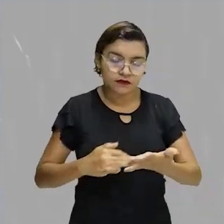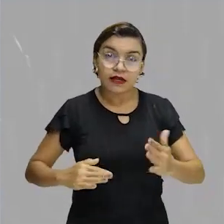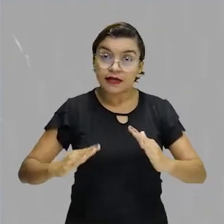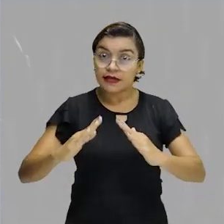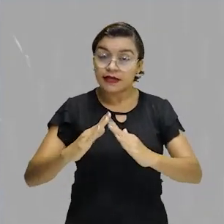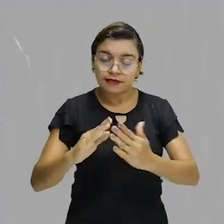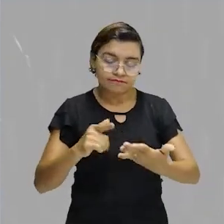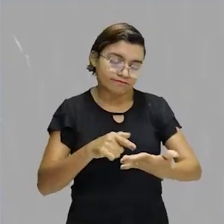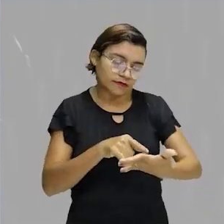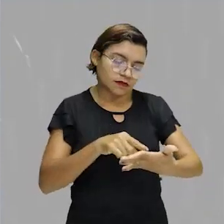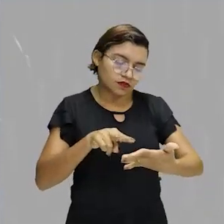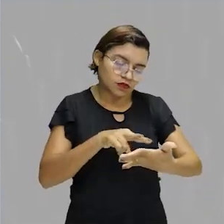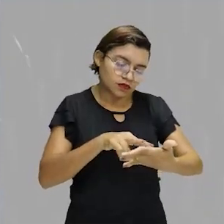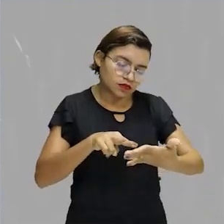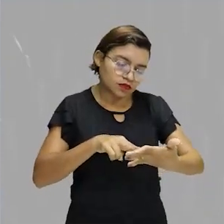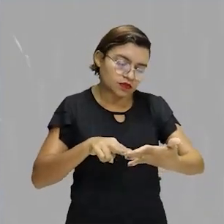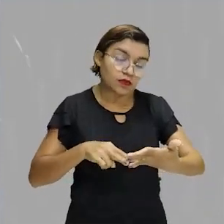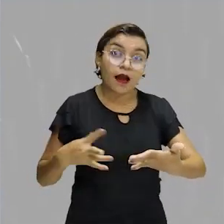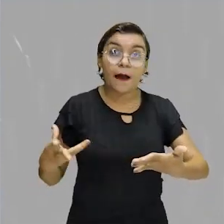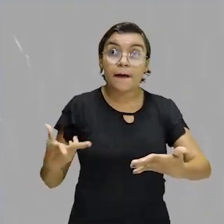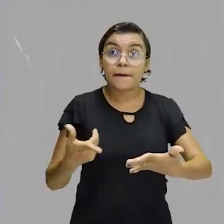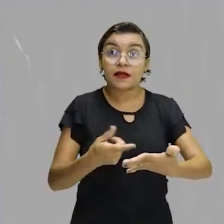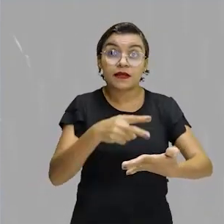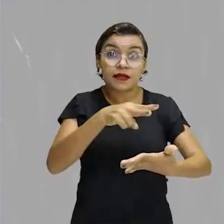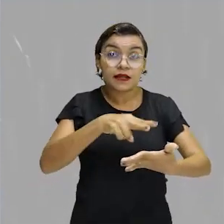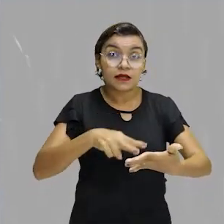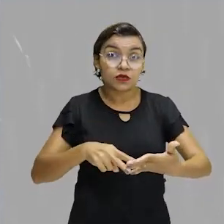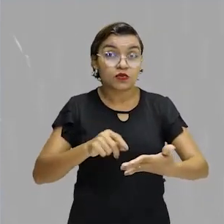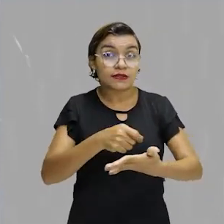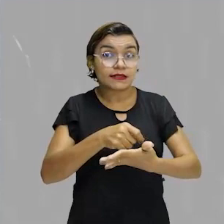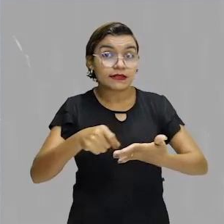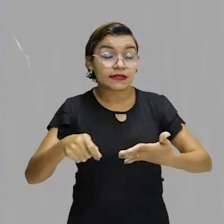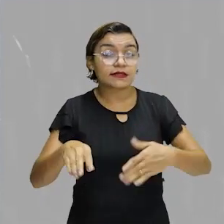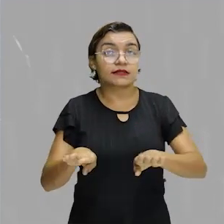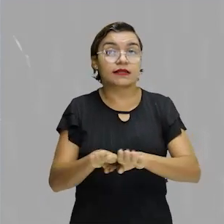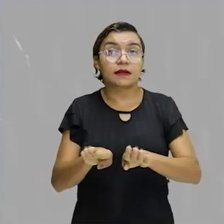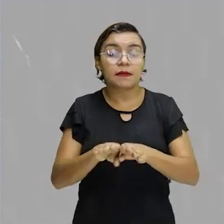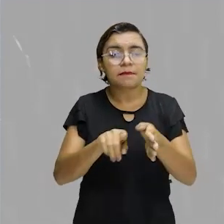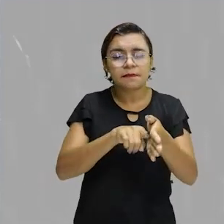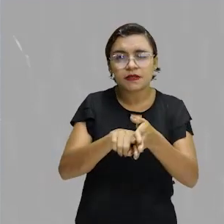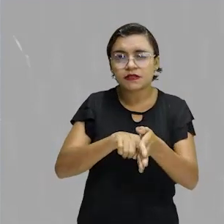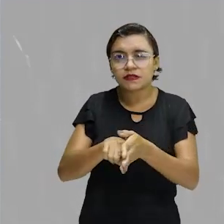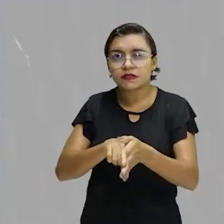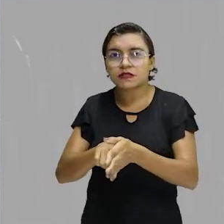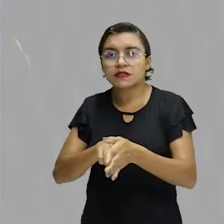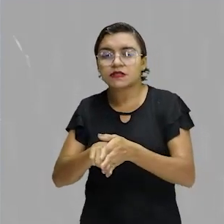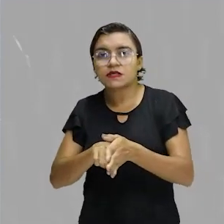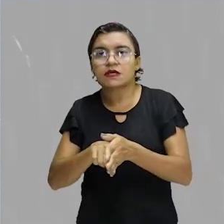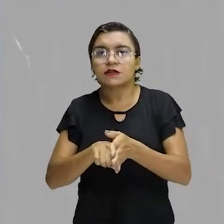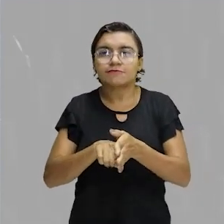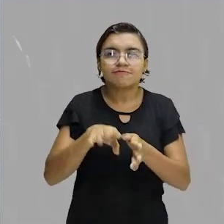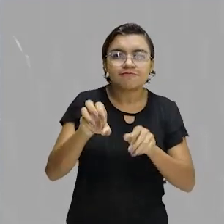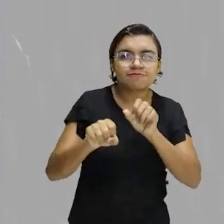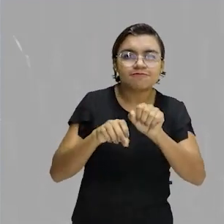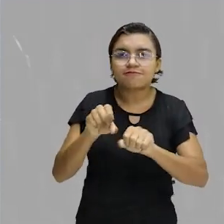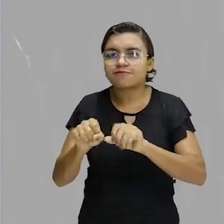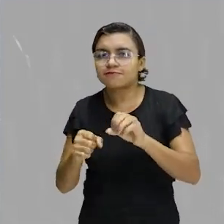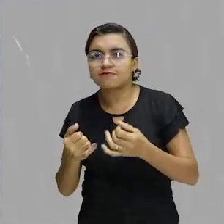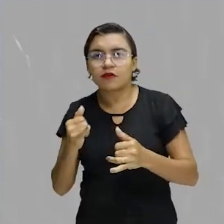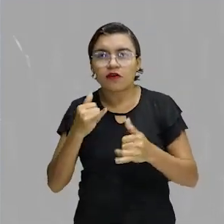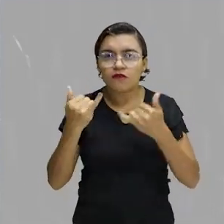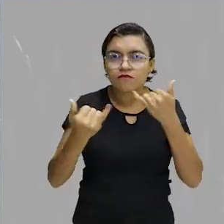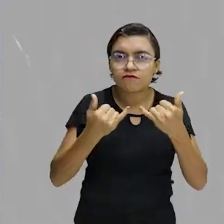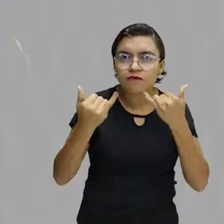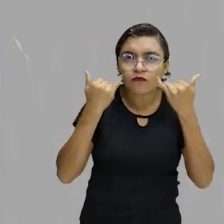você está trabalhando com a habilidade de leitura e escrita, fazendo pesquisas, buscando informações. Quando